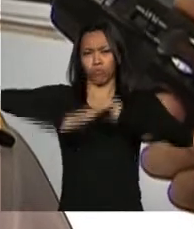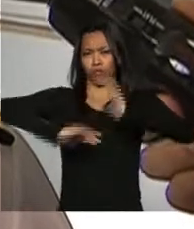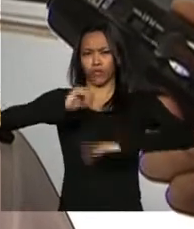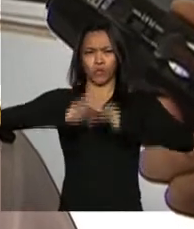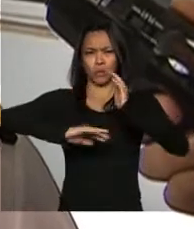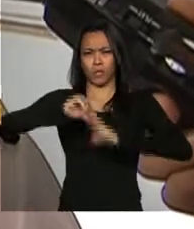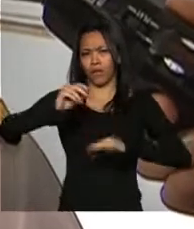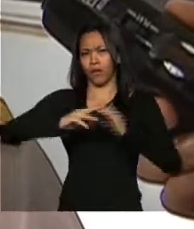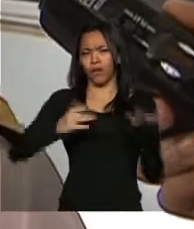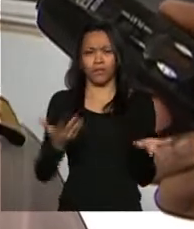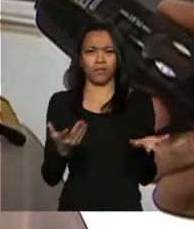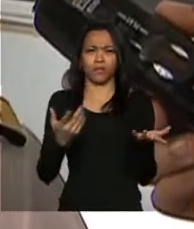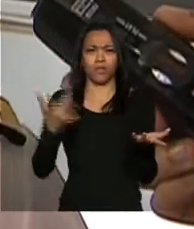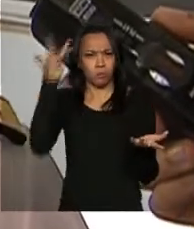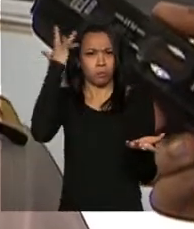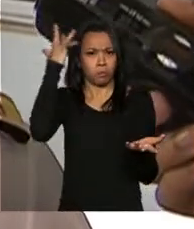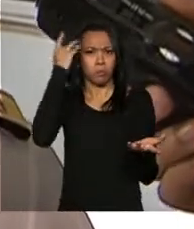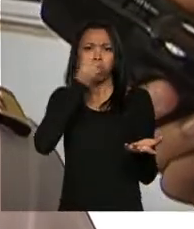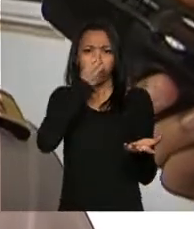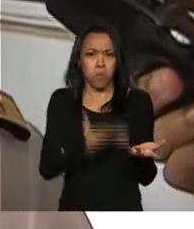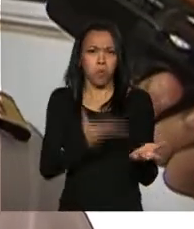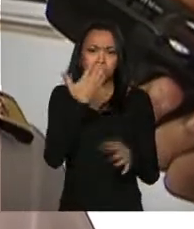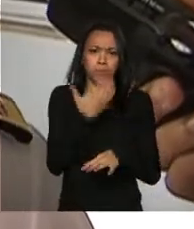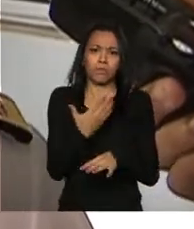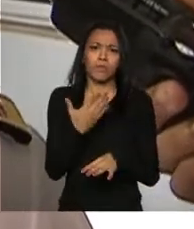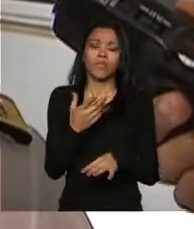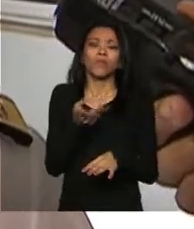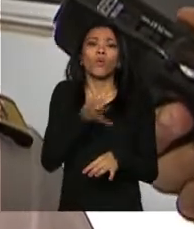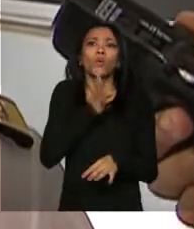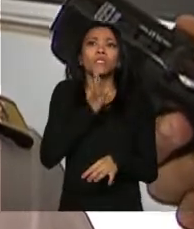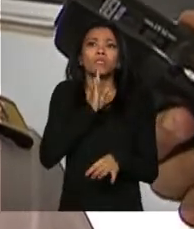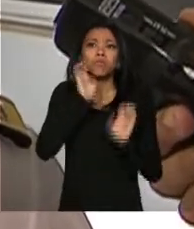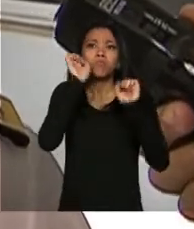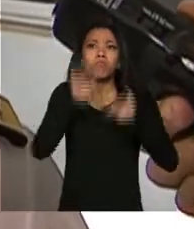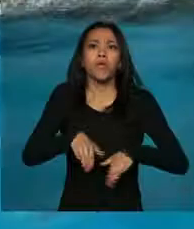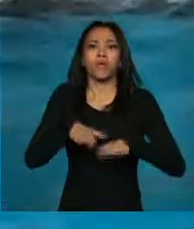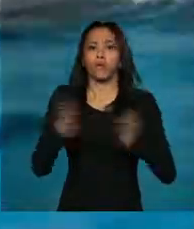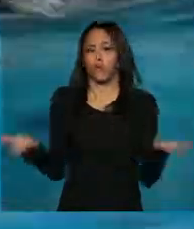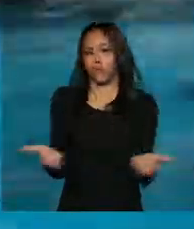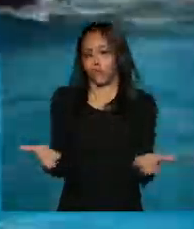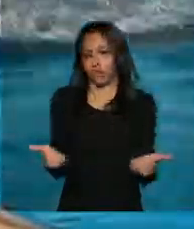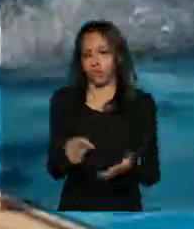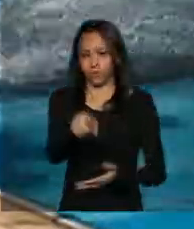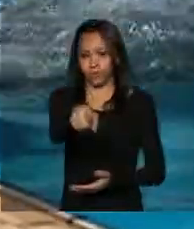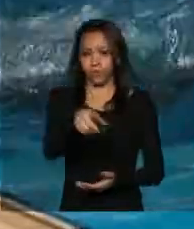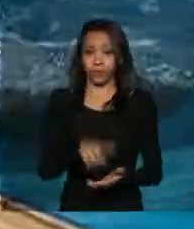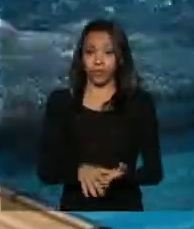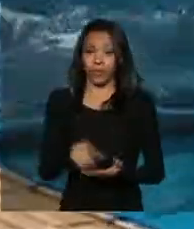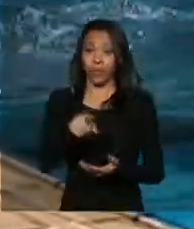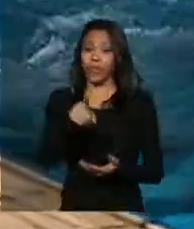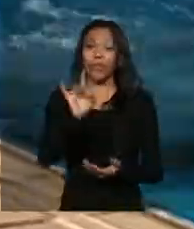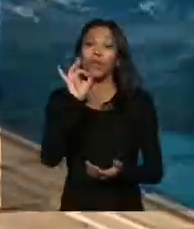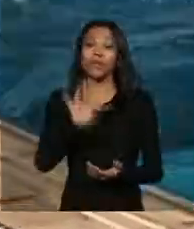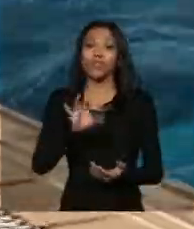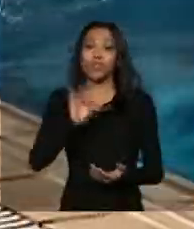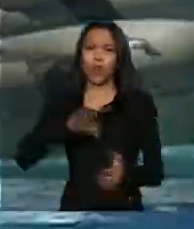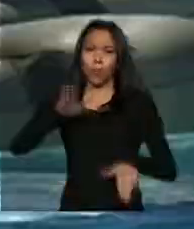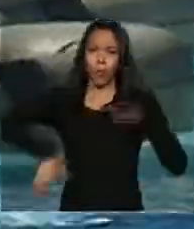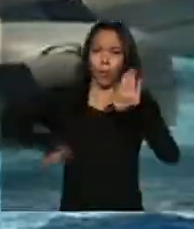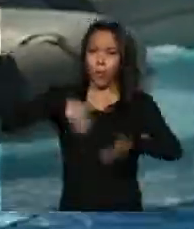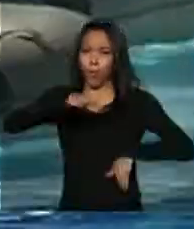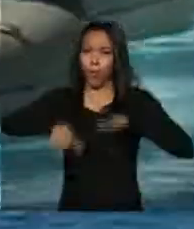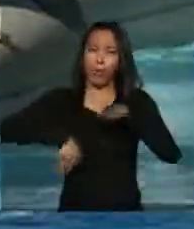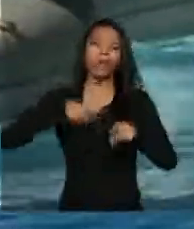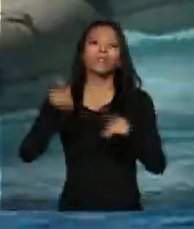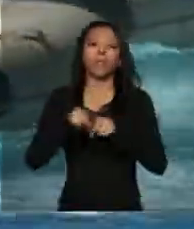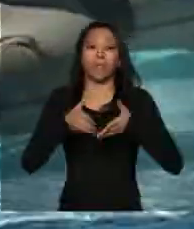modalidades, todos muito capacitados e com o melhor conhecimento do que existe hoje em dia. A aposta não é só no alto rendimento. A